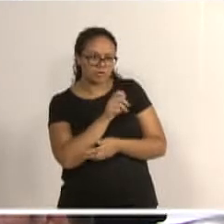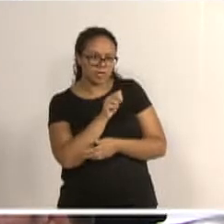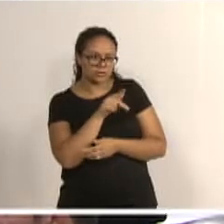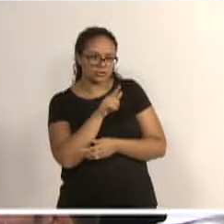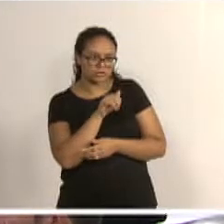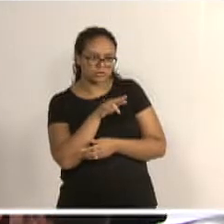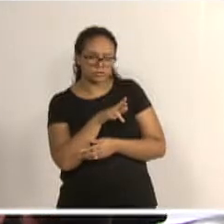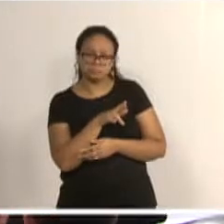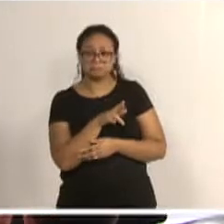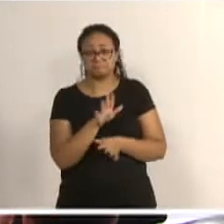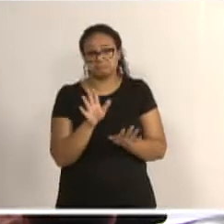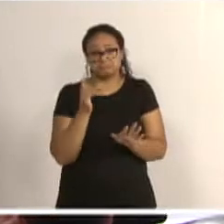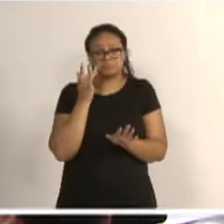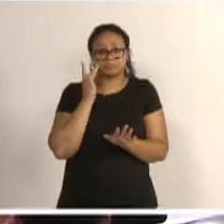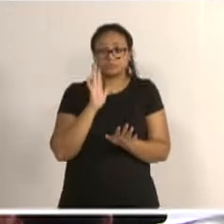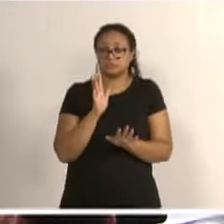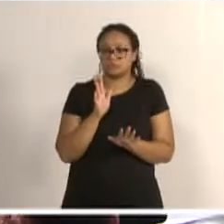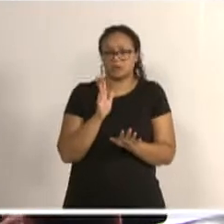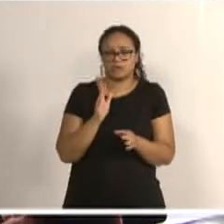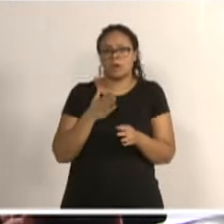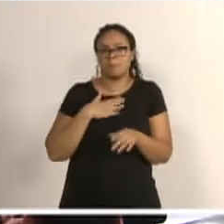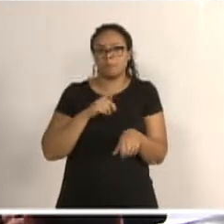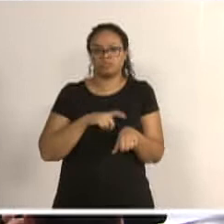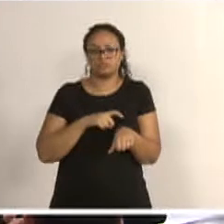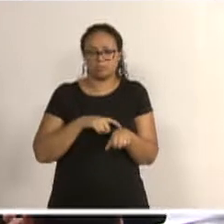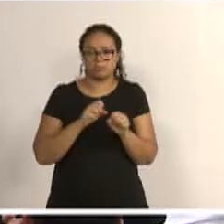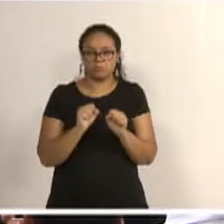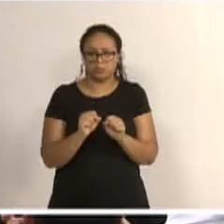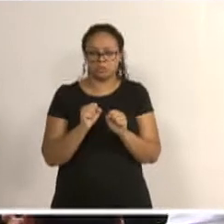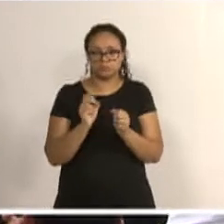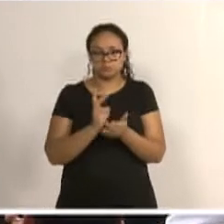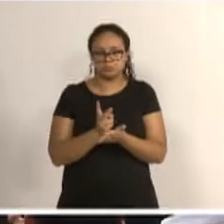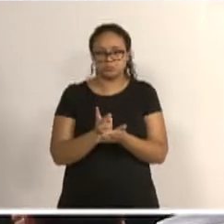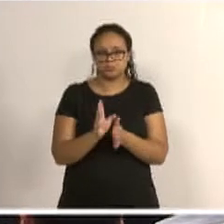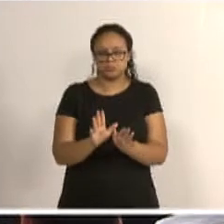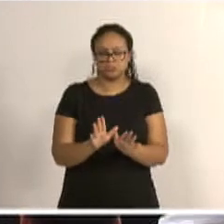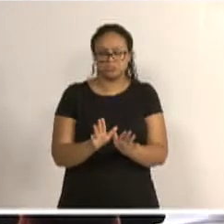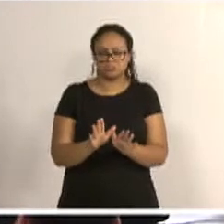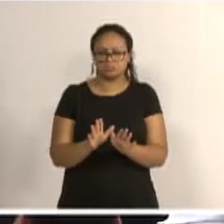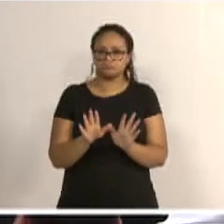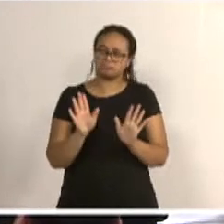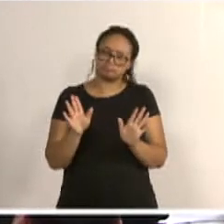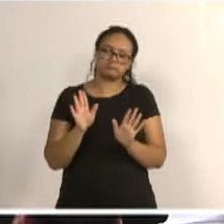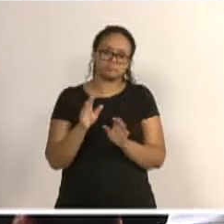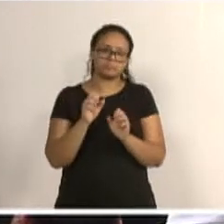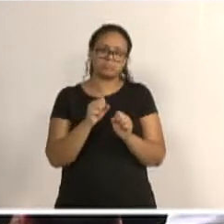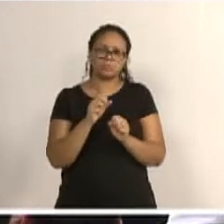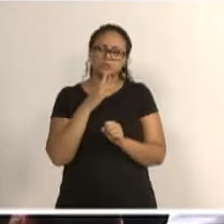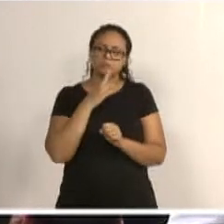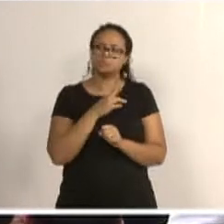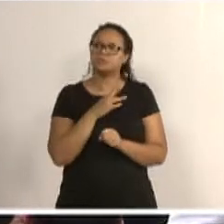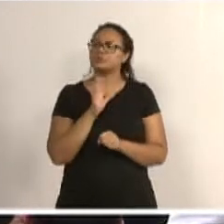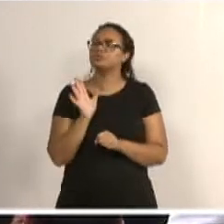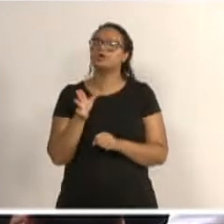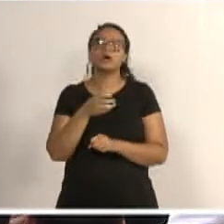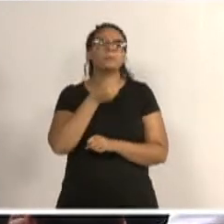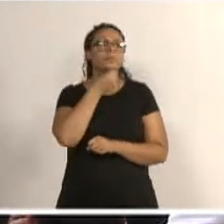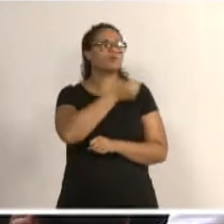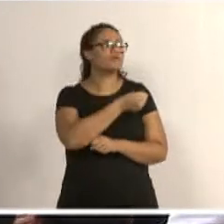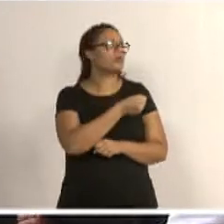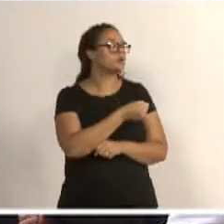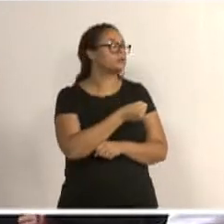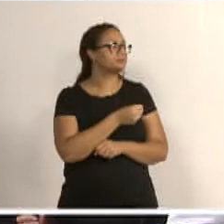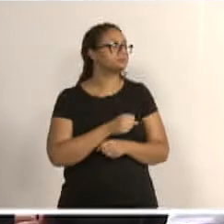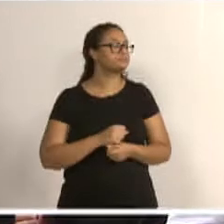sei. Se não tirar o meu tempo no final... Não, não vou tirar, porque se o senhor tem mais de uma pergunta, eu acho que tem que ser respondida já. Cadê o microfone aqui para a Agir poder